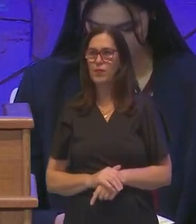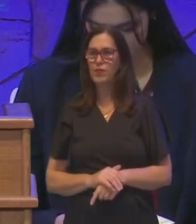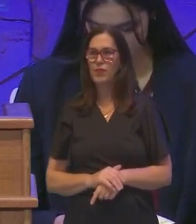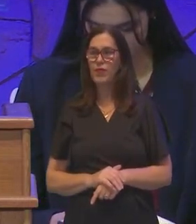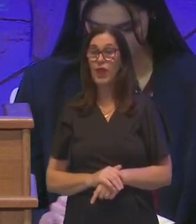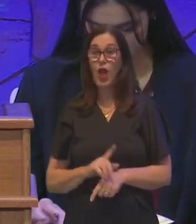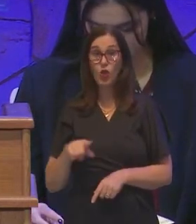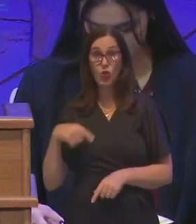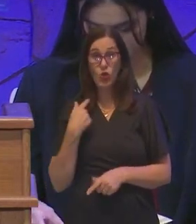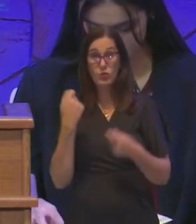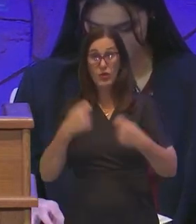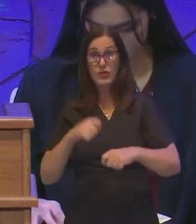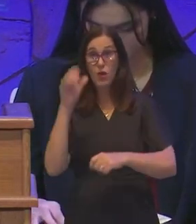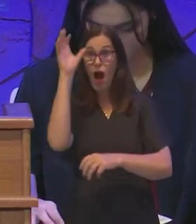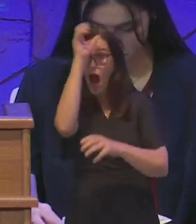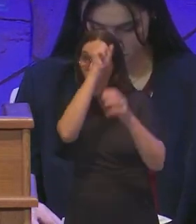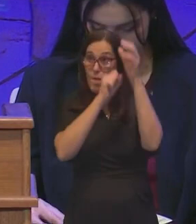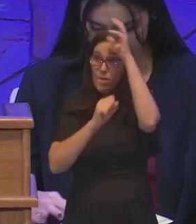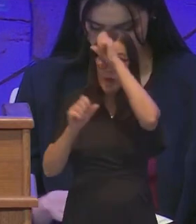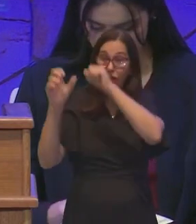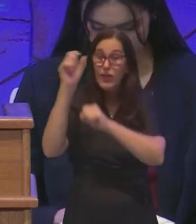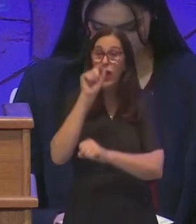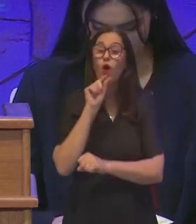Mas precisamos aprender que,